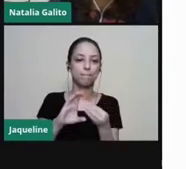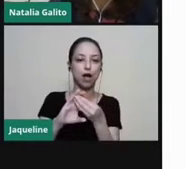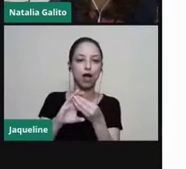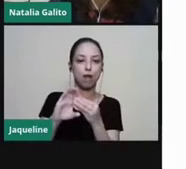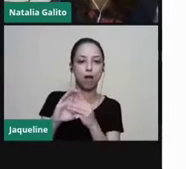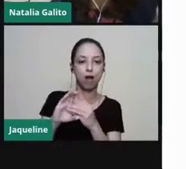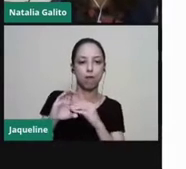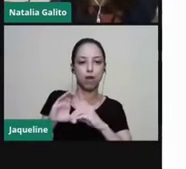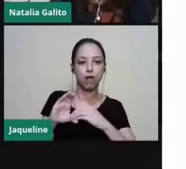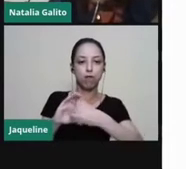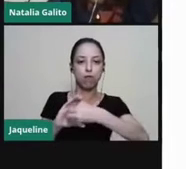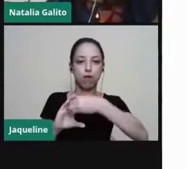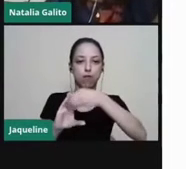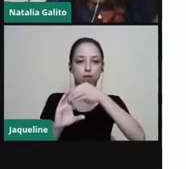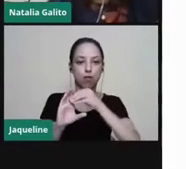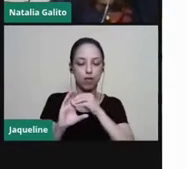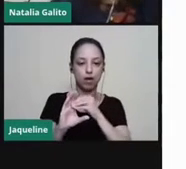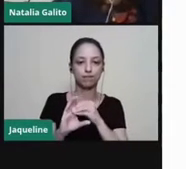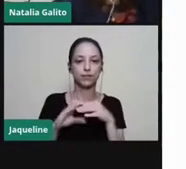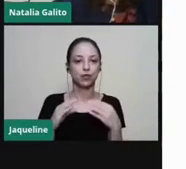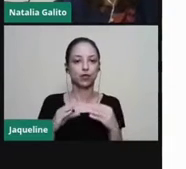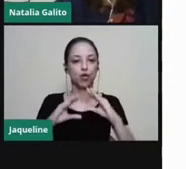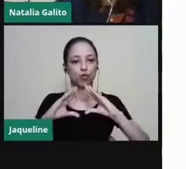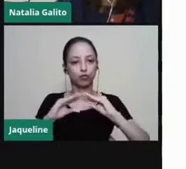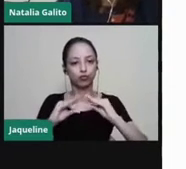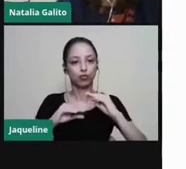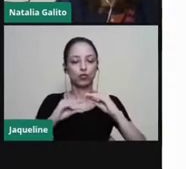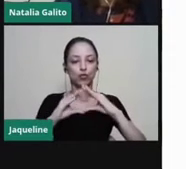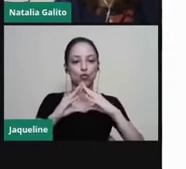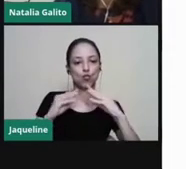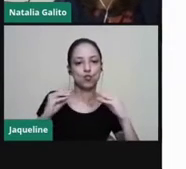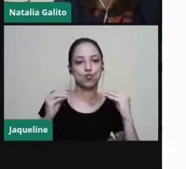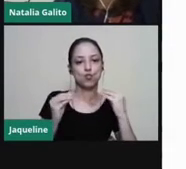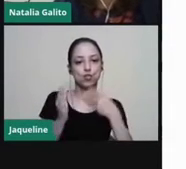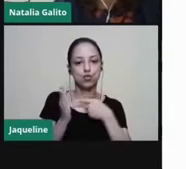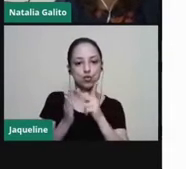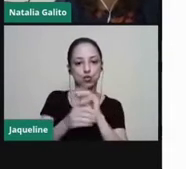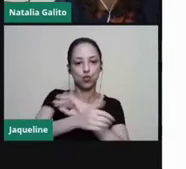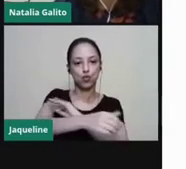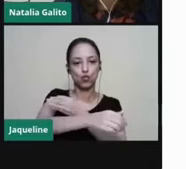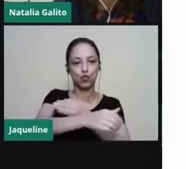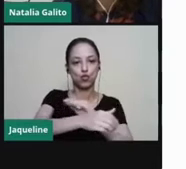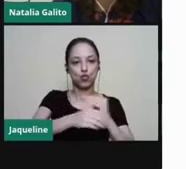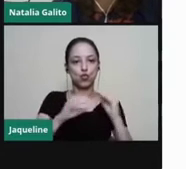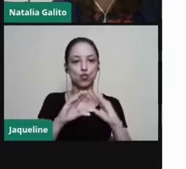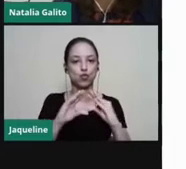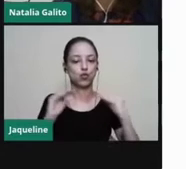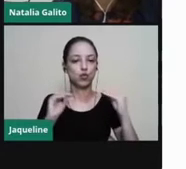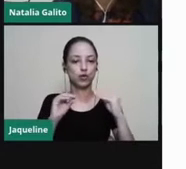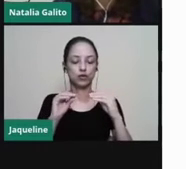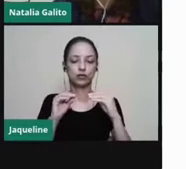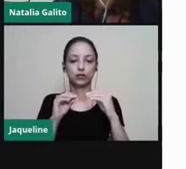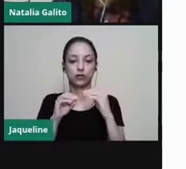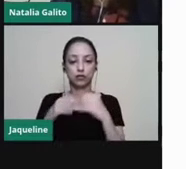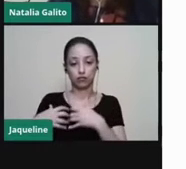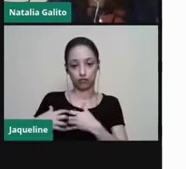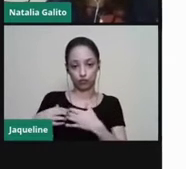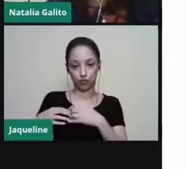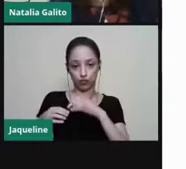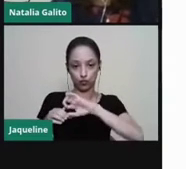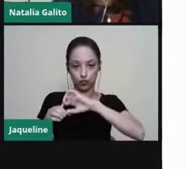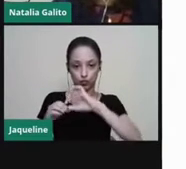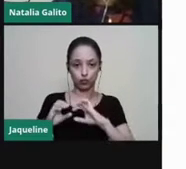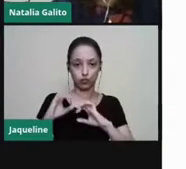Em relação à proliferação muscular do músculo liso, nós podemos observar também que o endotélio tem um papel muito